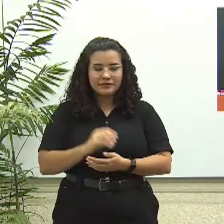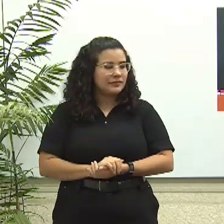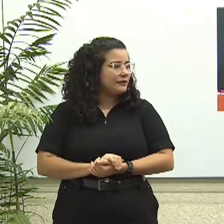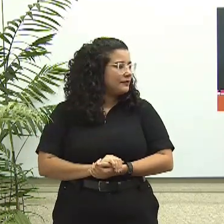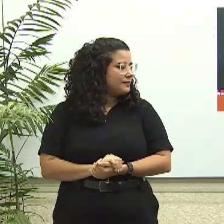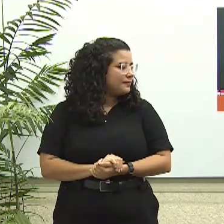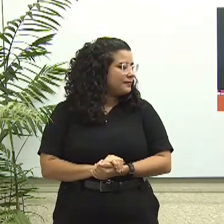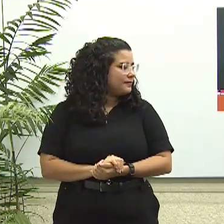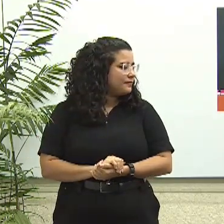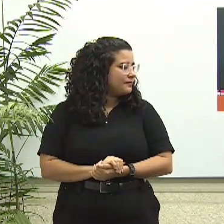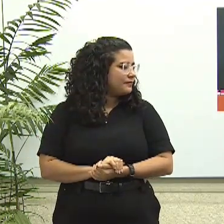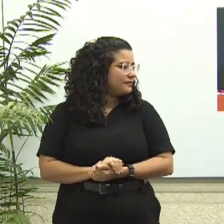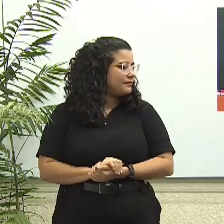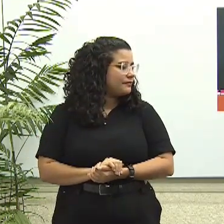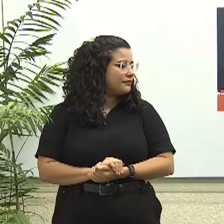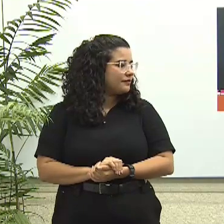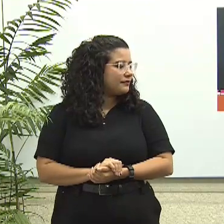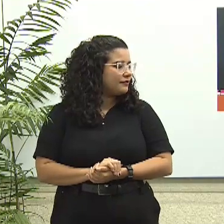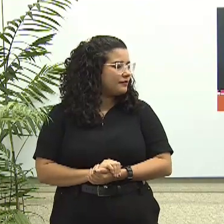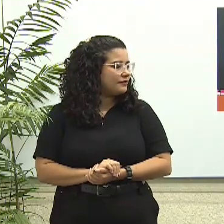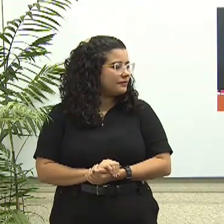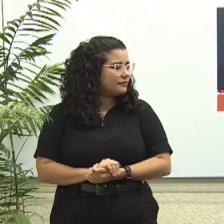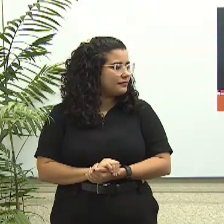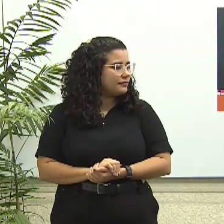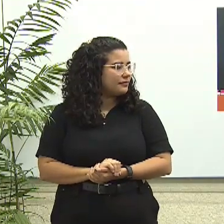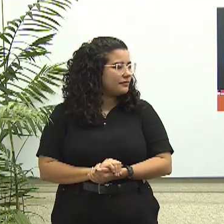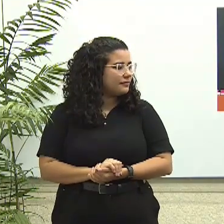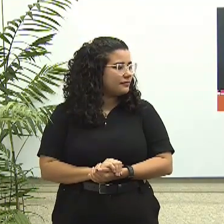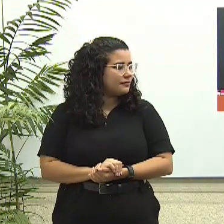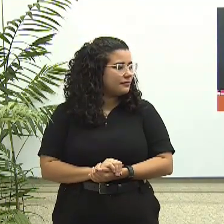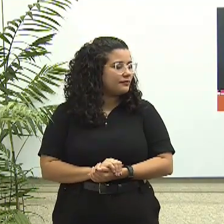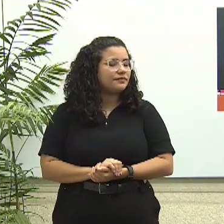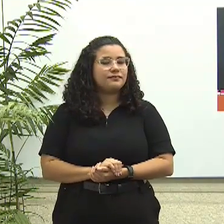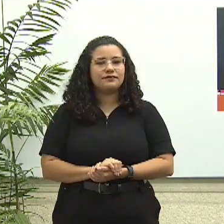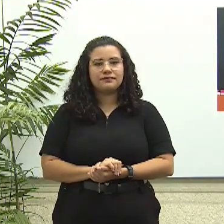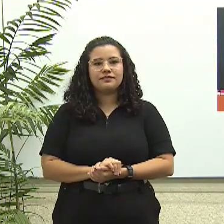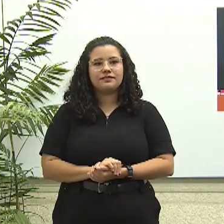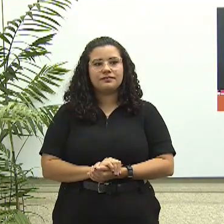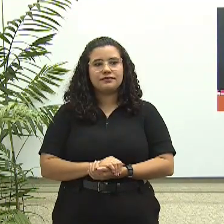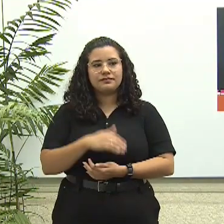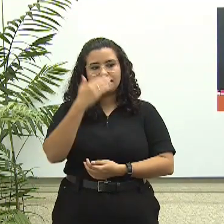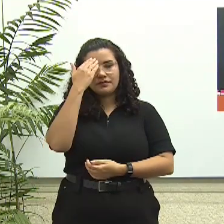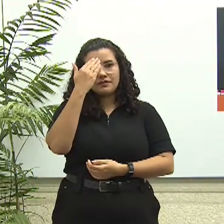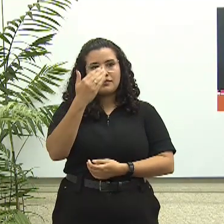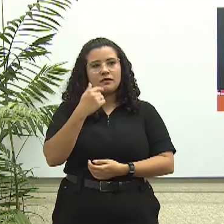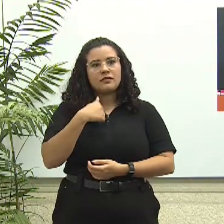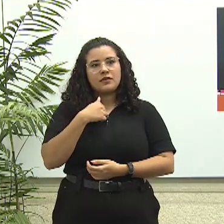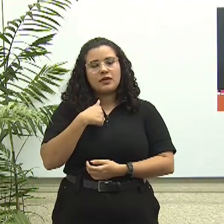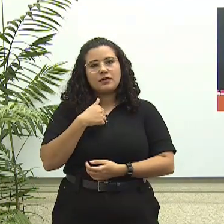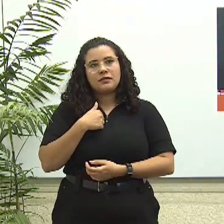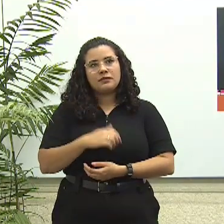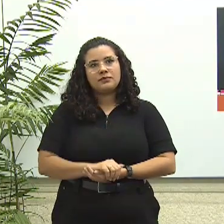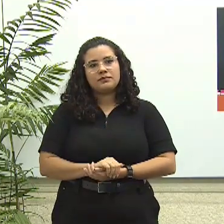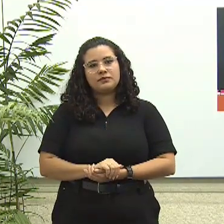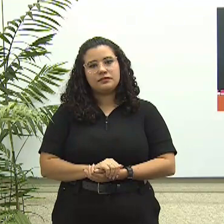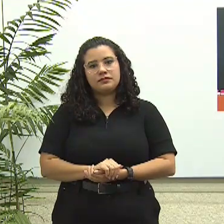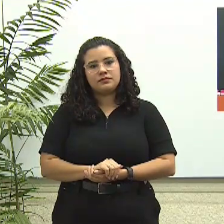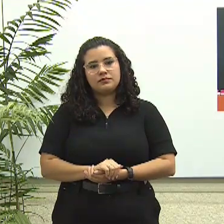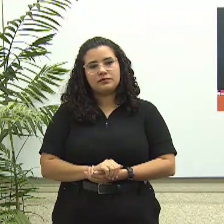rapidamente obrigado não eu vou eu eu sinto